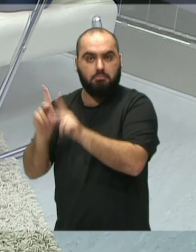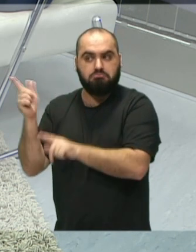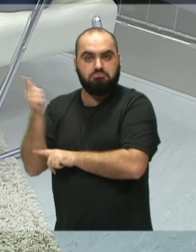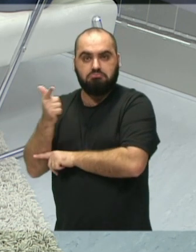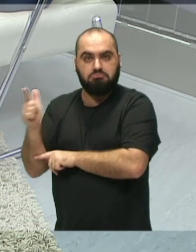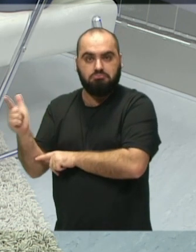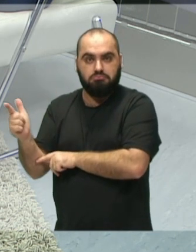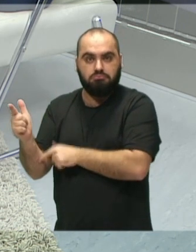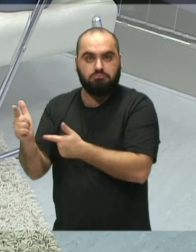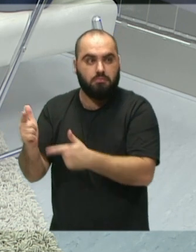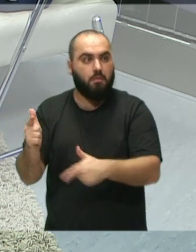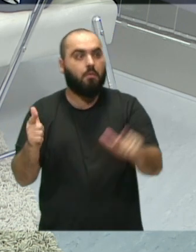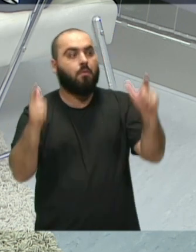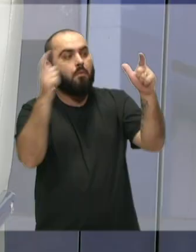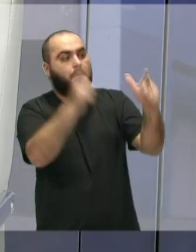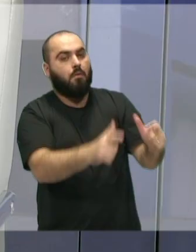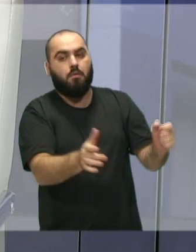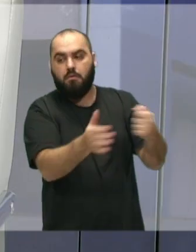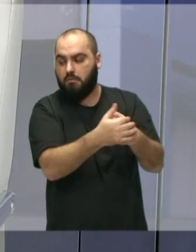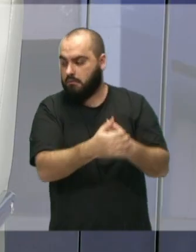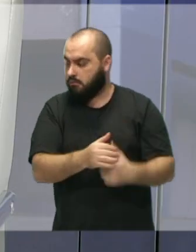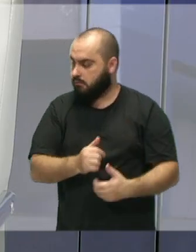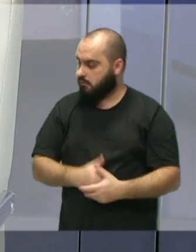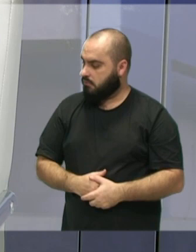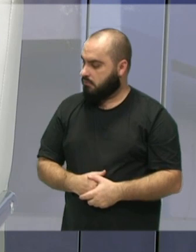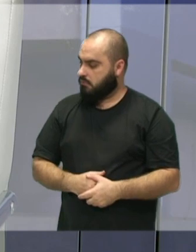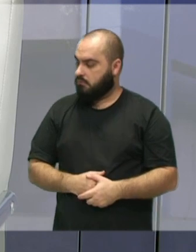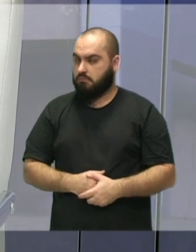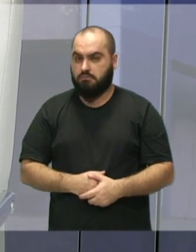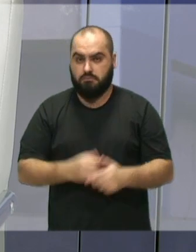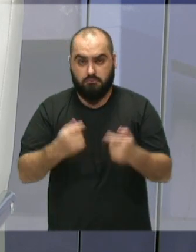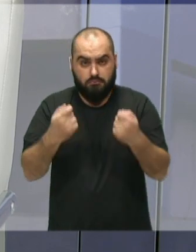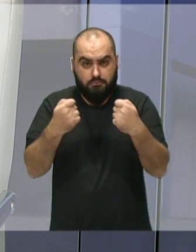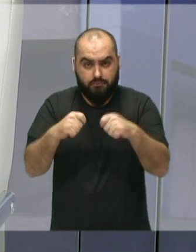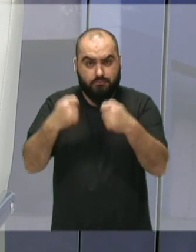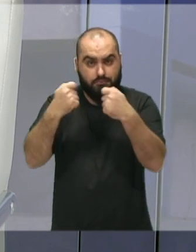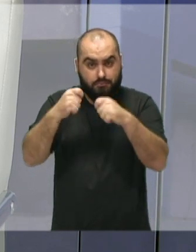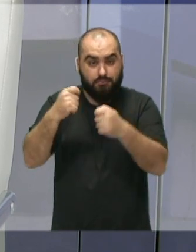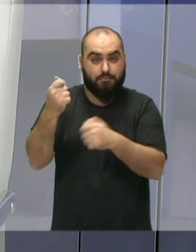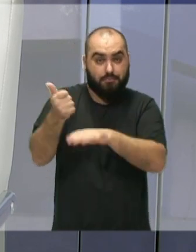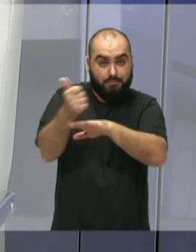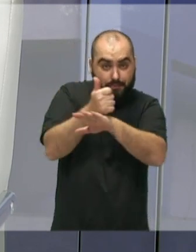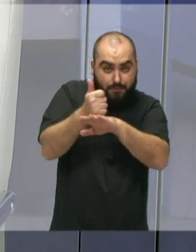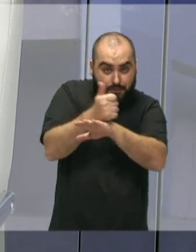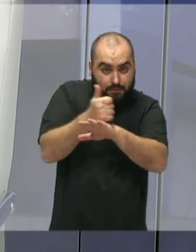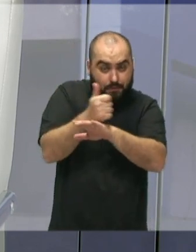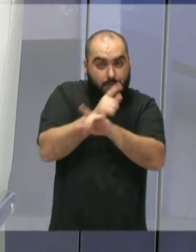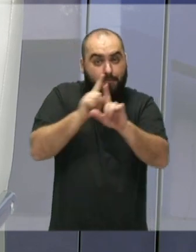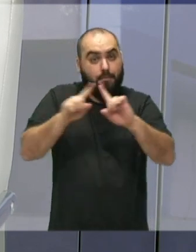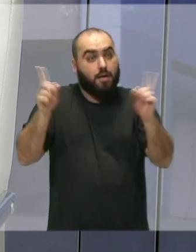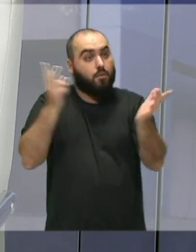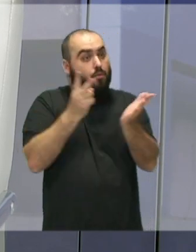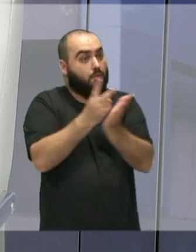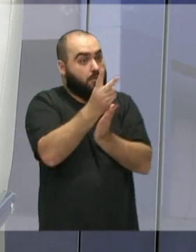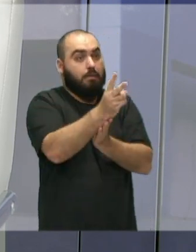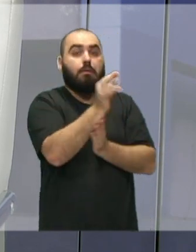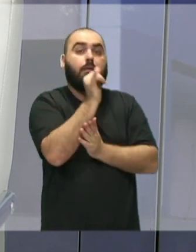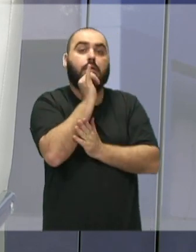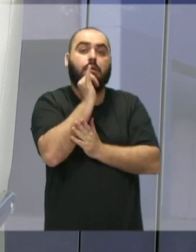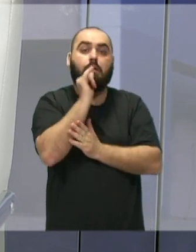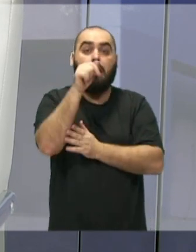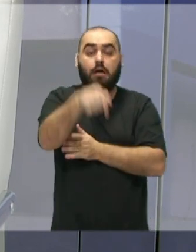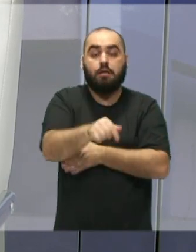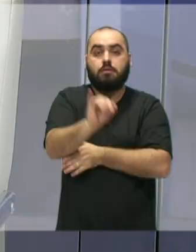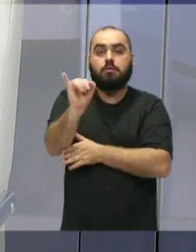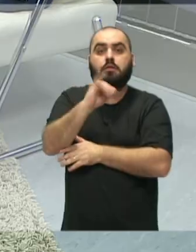Covid. E a gente não tem mais necessidade desses profissionais, mas eles continuam lá. Por exemplo, nós temos aqui em Itajaí